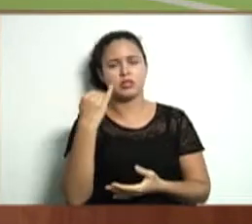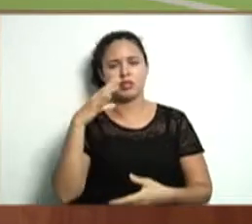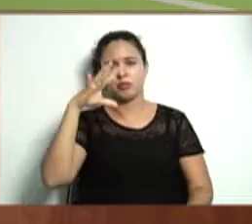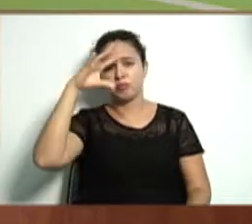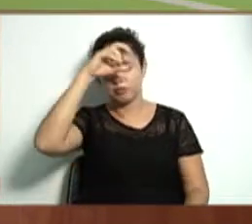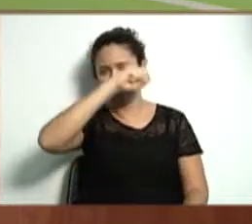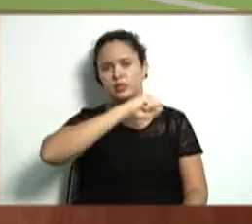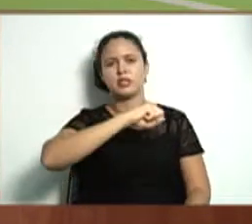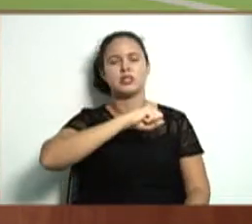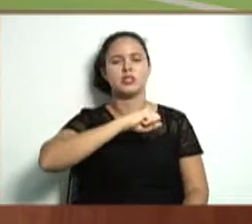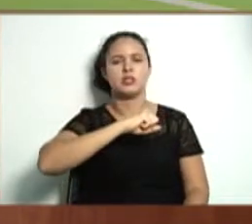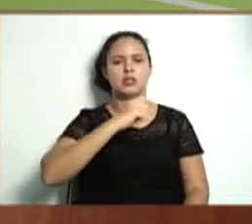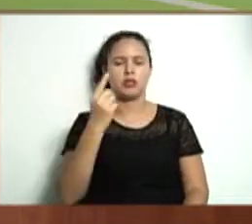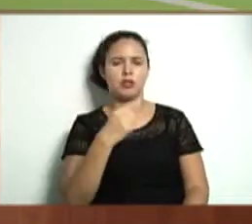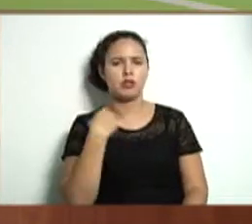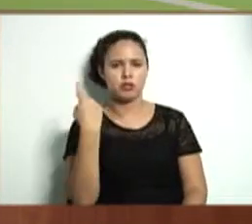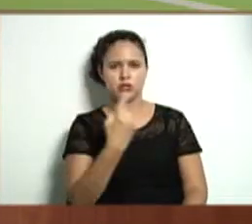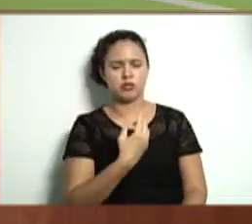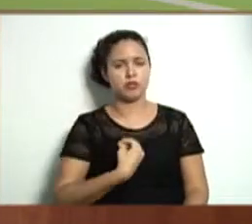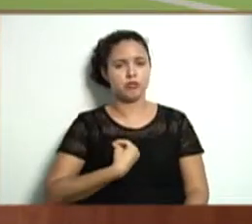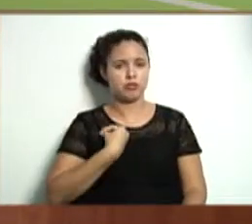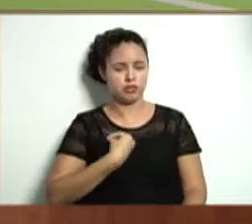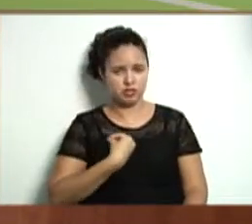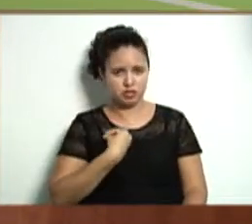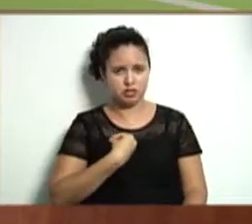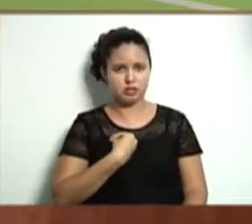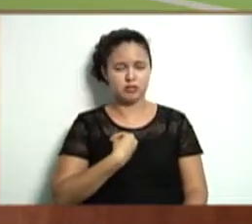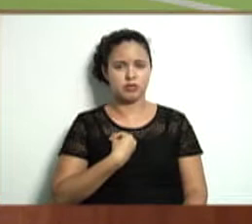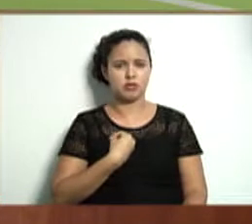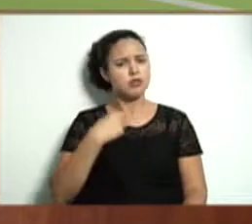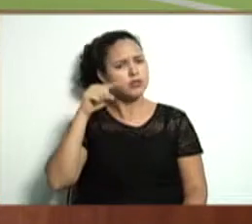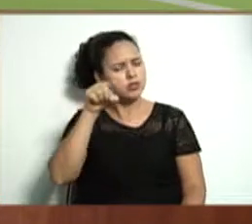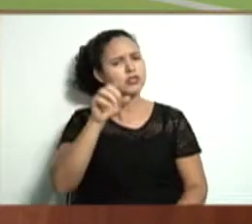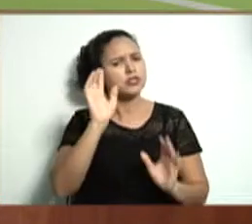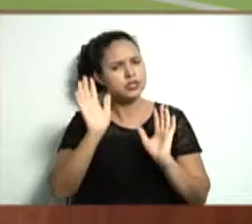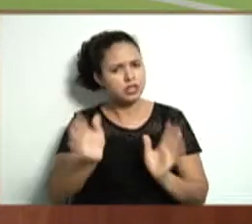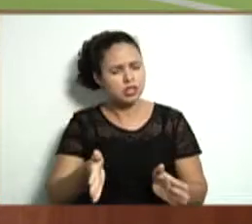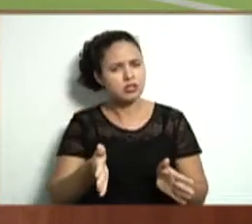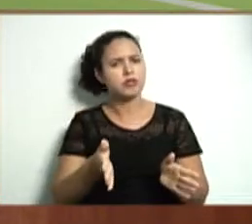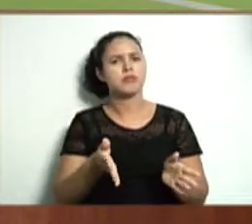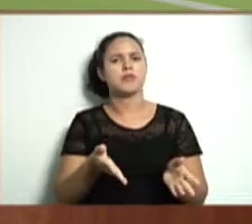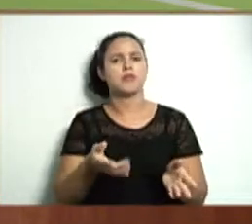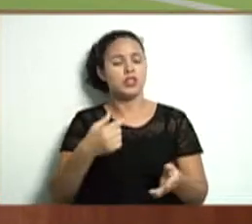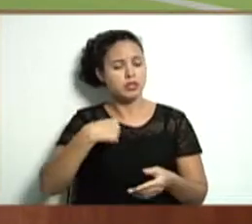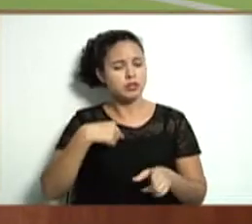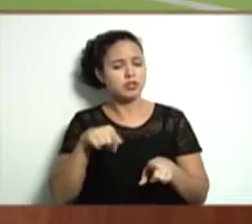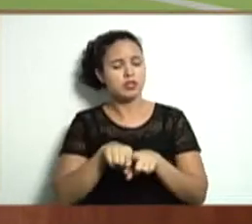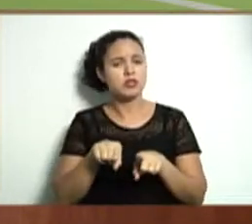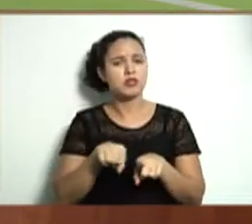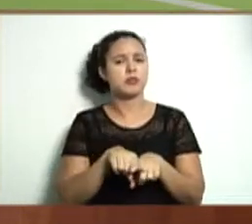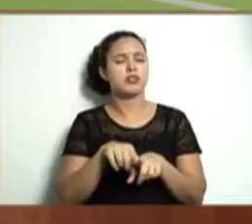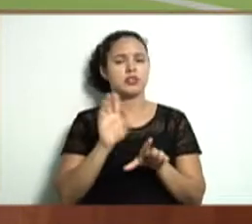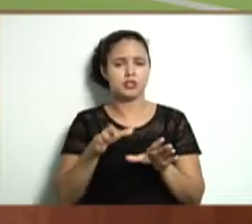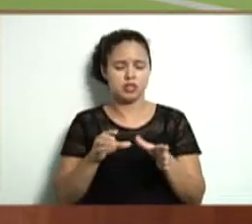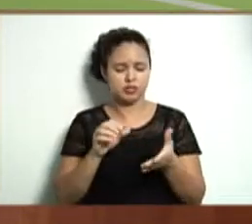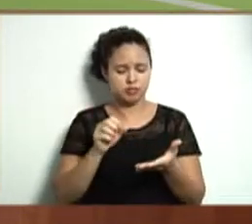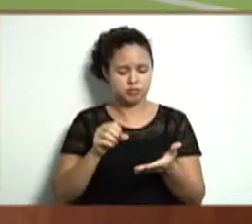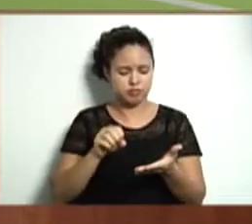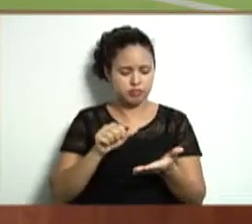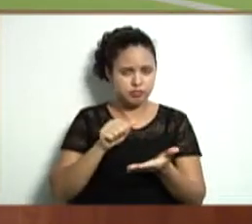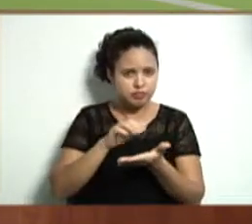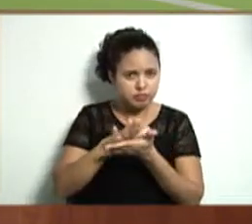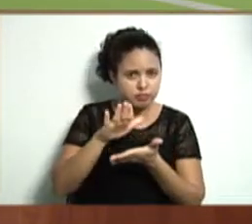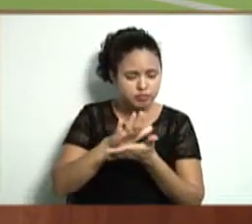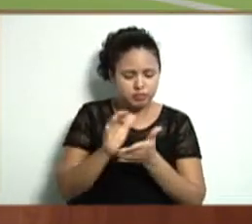a nossa maneira de ser. Vocês já são, eu já sou, já produzimos, mas